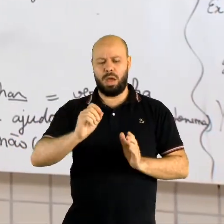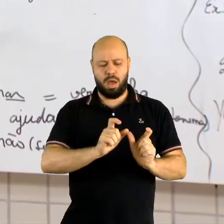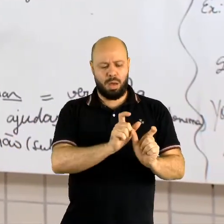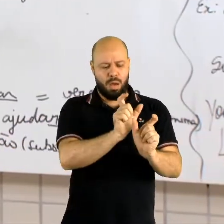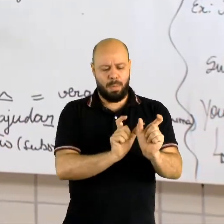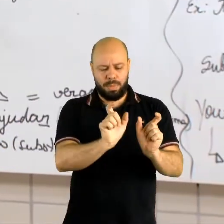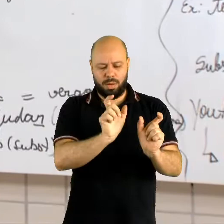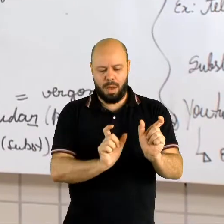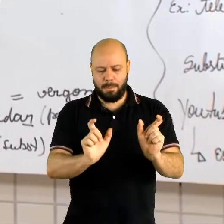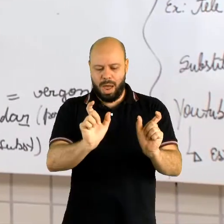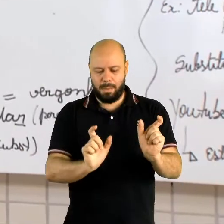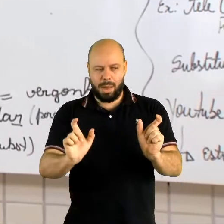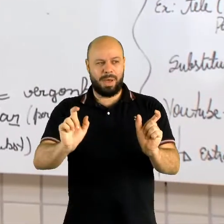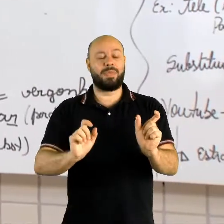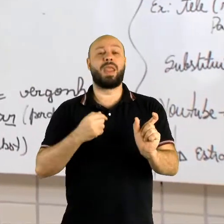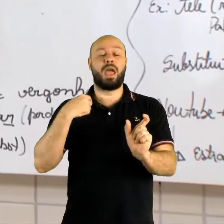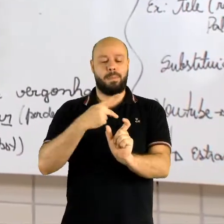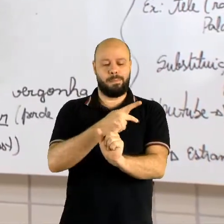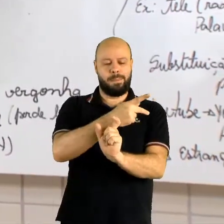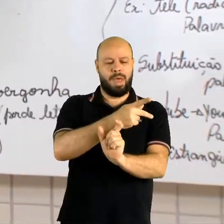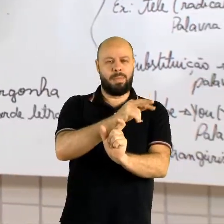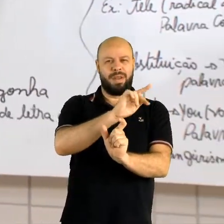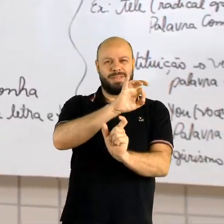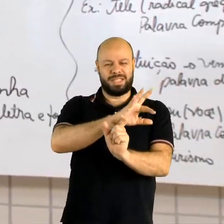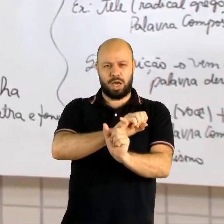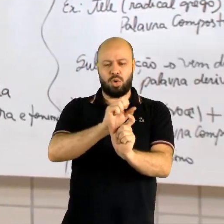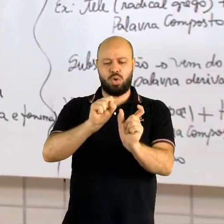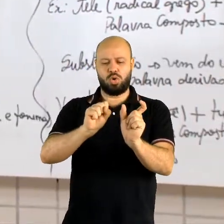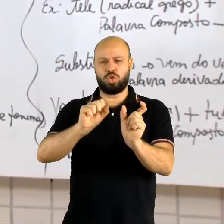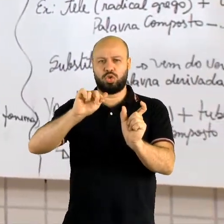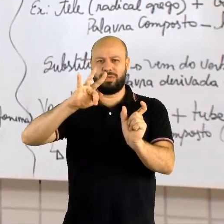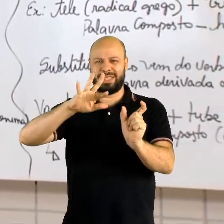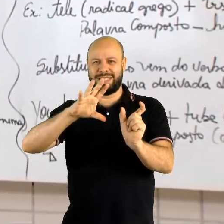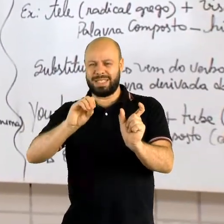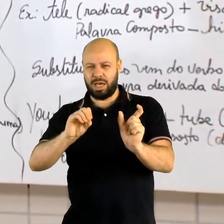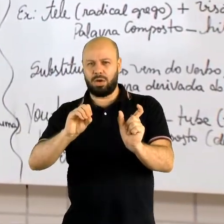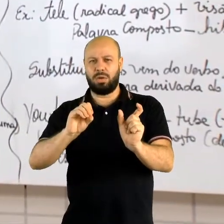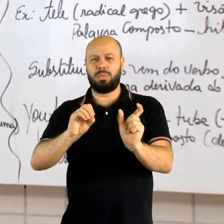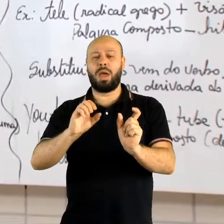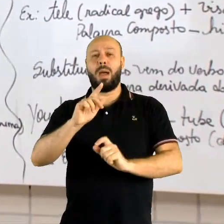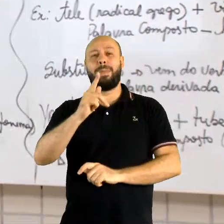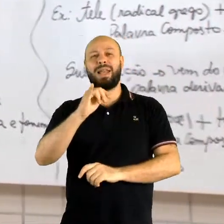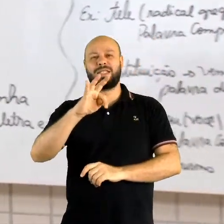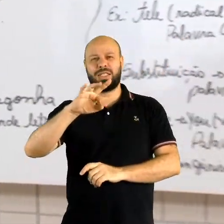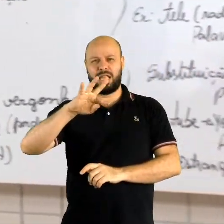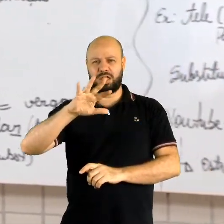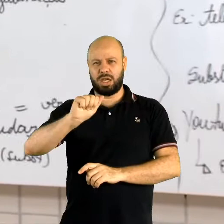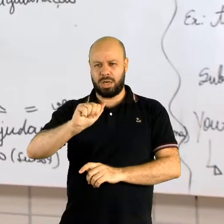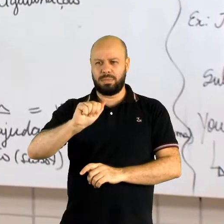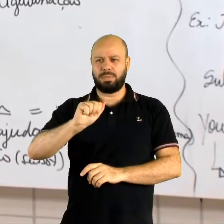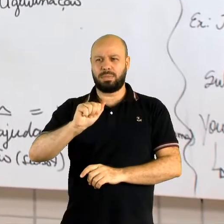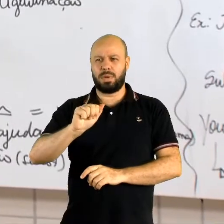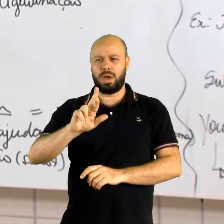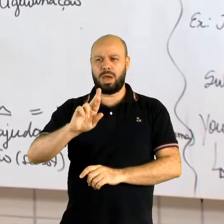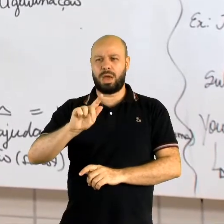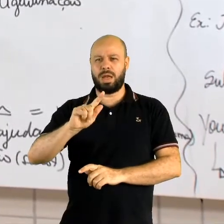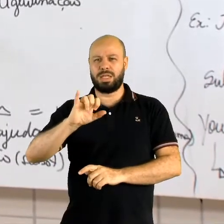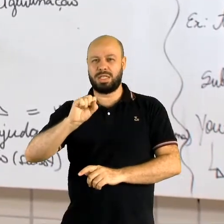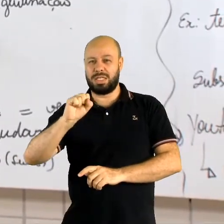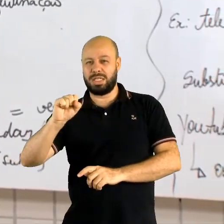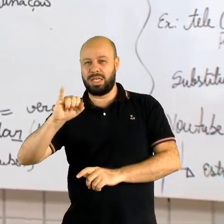derivação o quê? Prefixal, sufixal, parasintética,